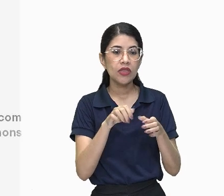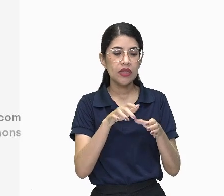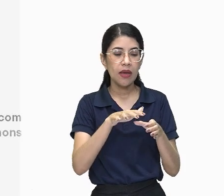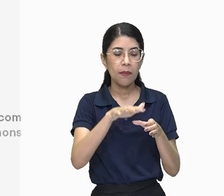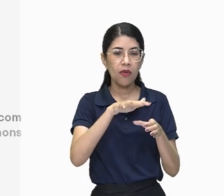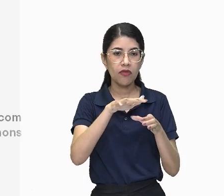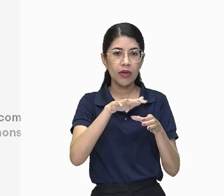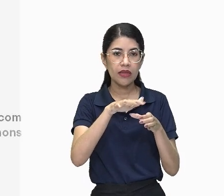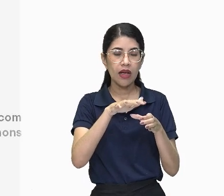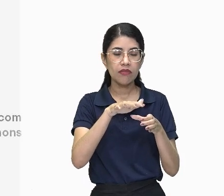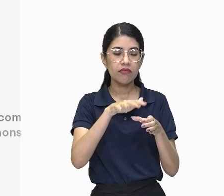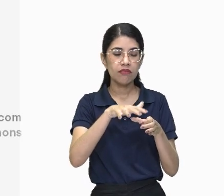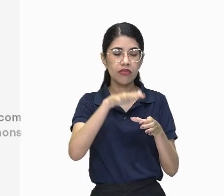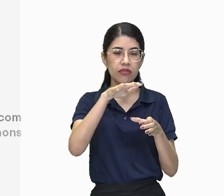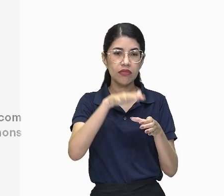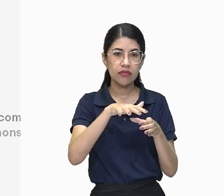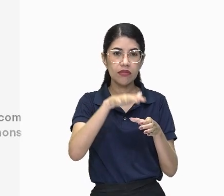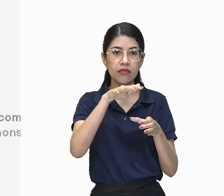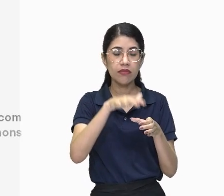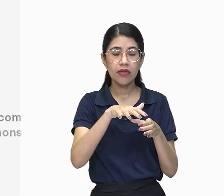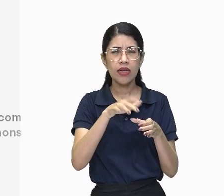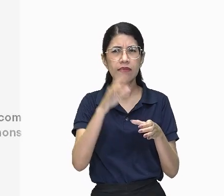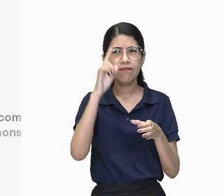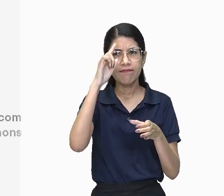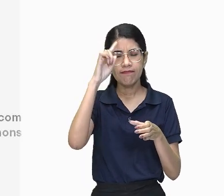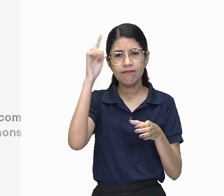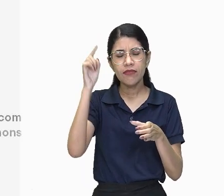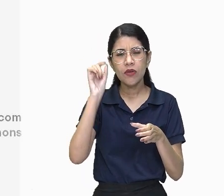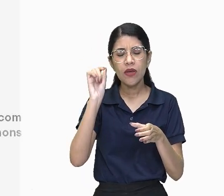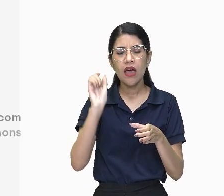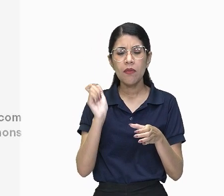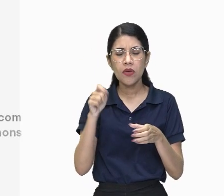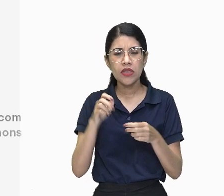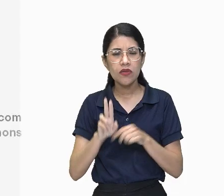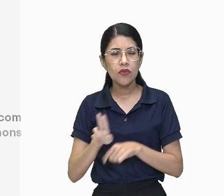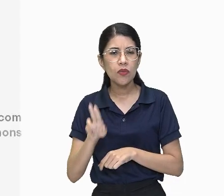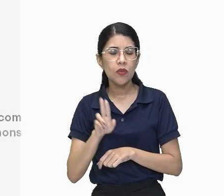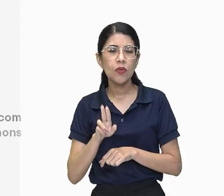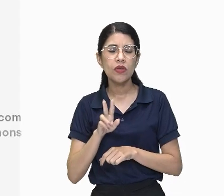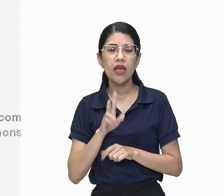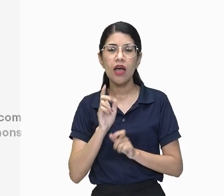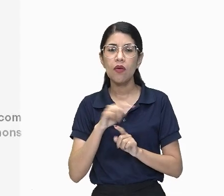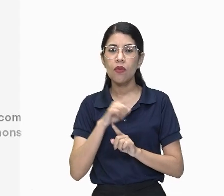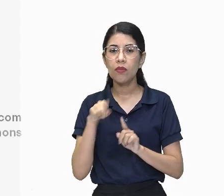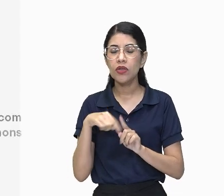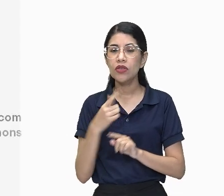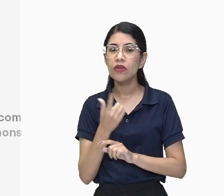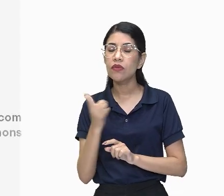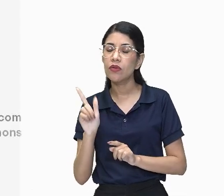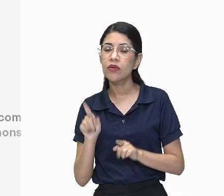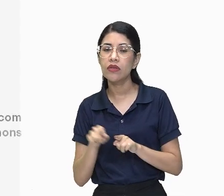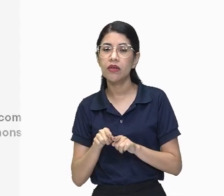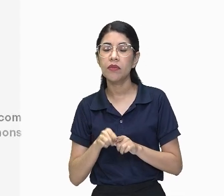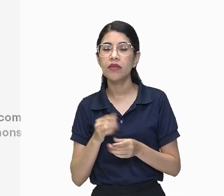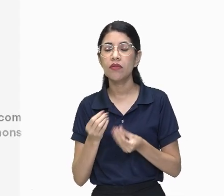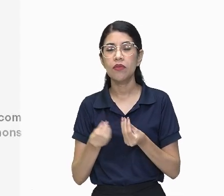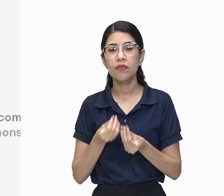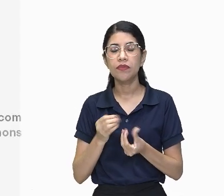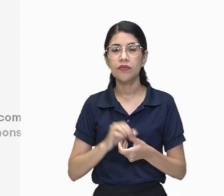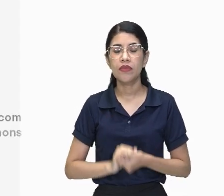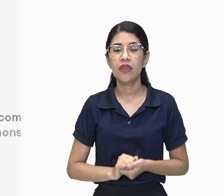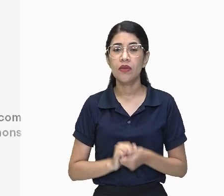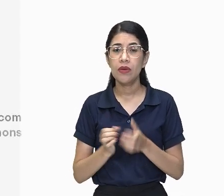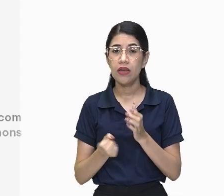da panela. E ele pensou, bom, é possível utilizar essa força para outros propósitos? Então, o que ele fez?